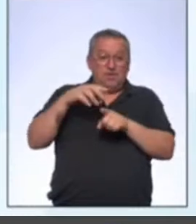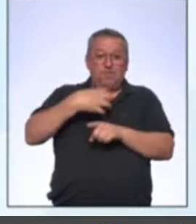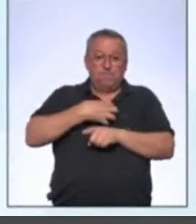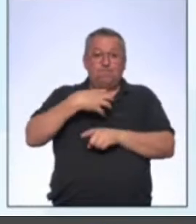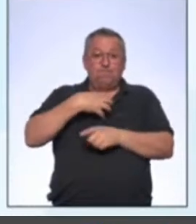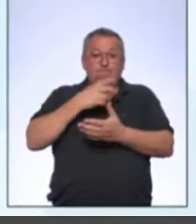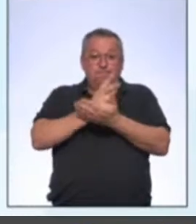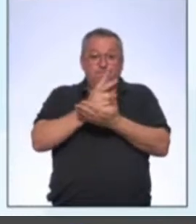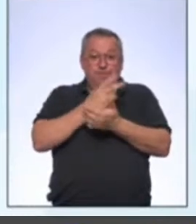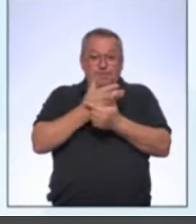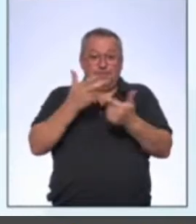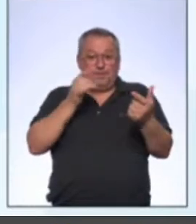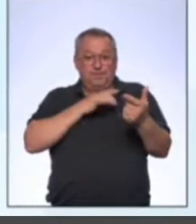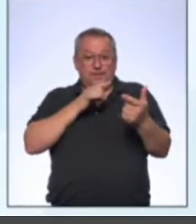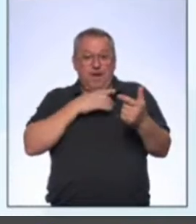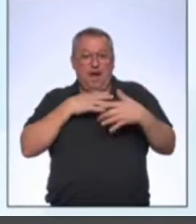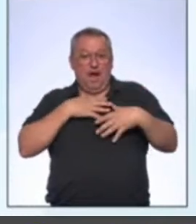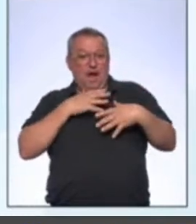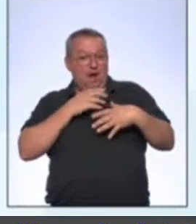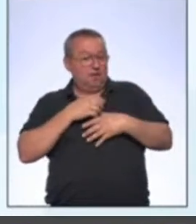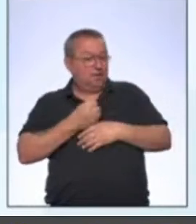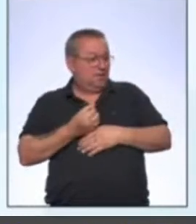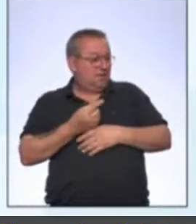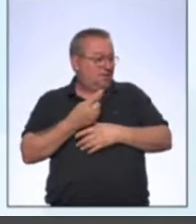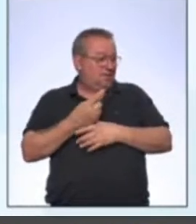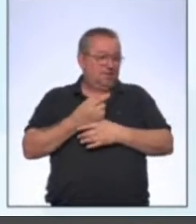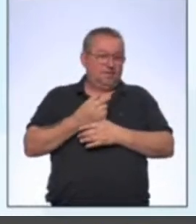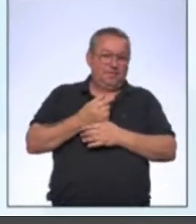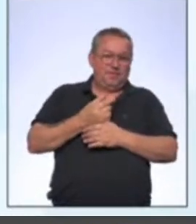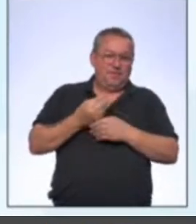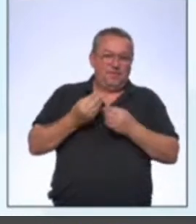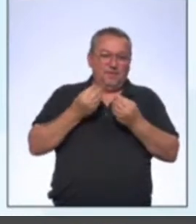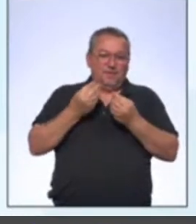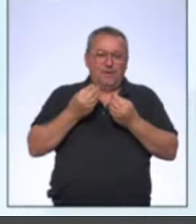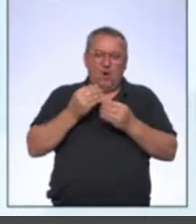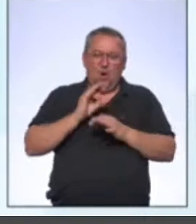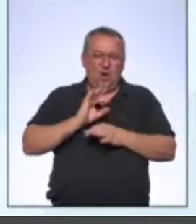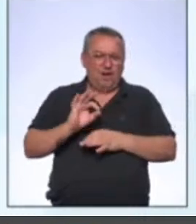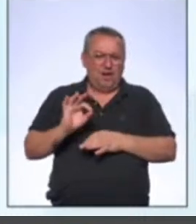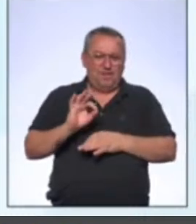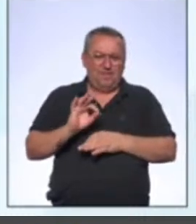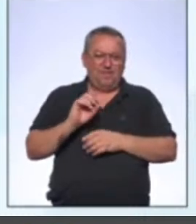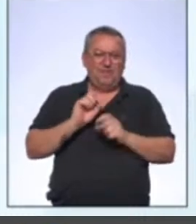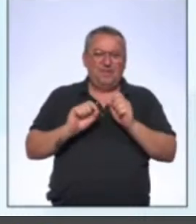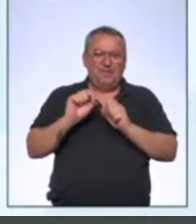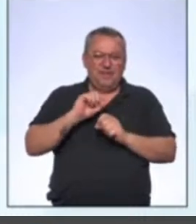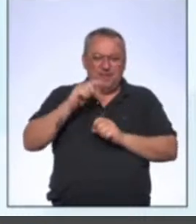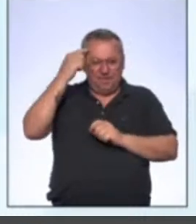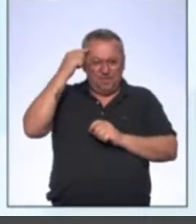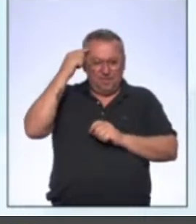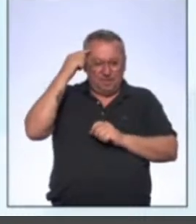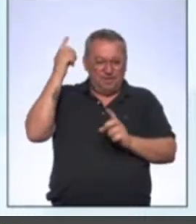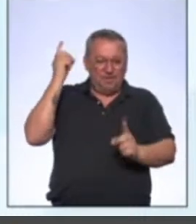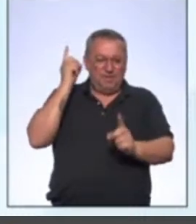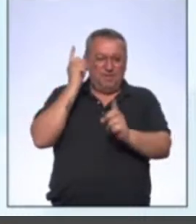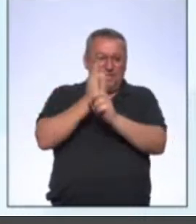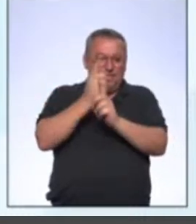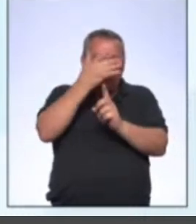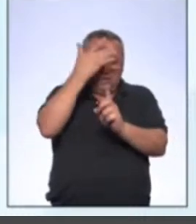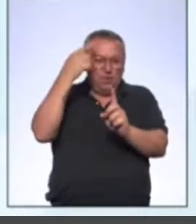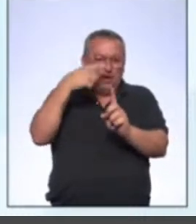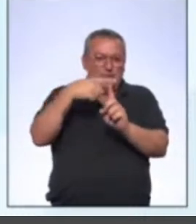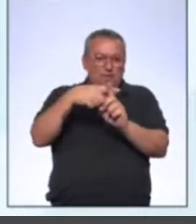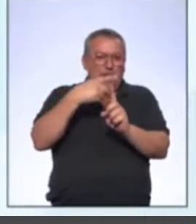senti exatamente a mesma coisa. Que horror. Que é isso? Você imagina encontrar alguém no cemitério e falar